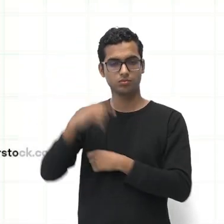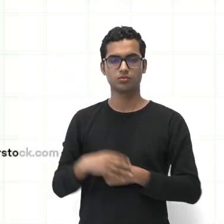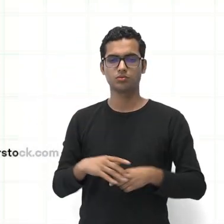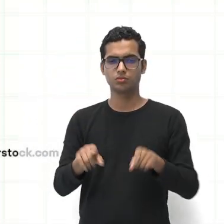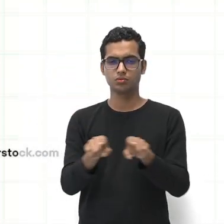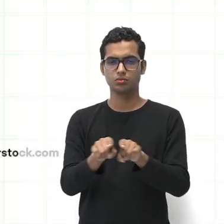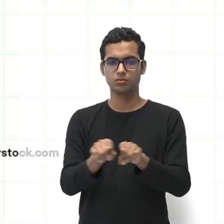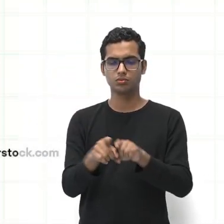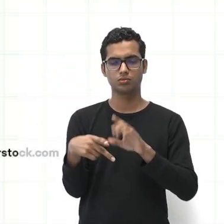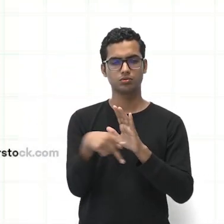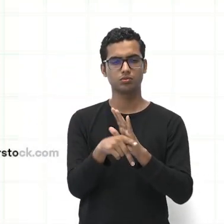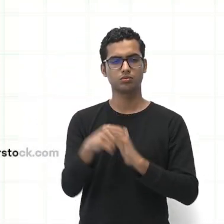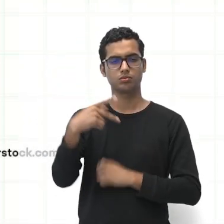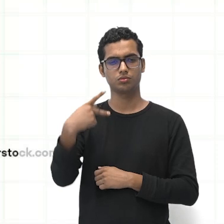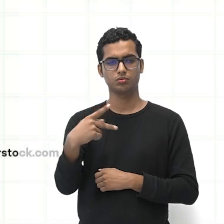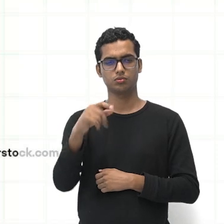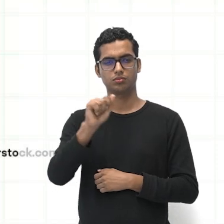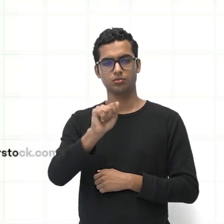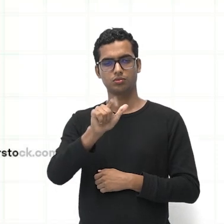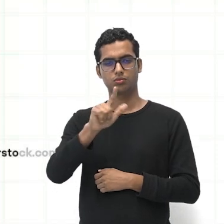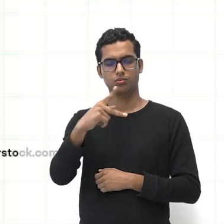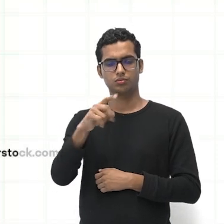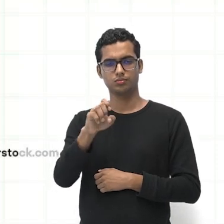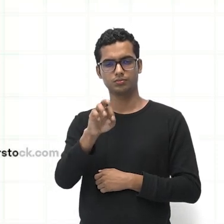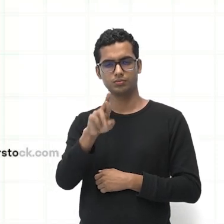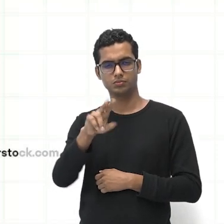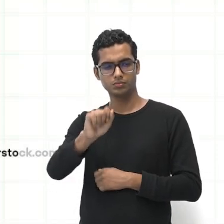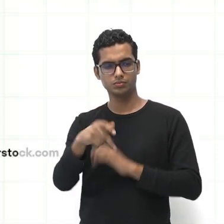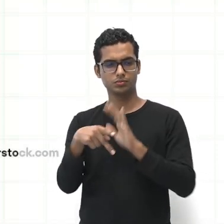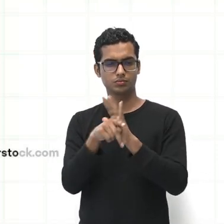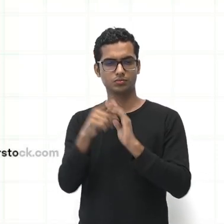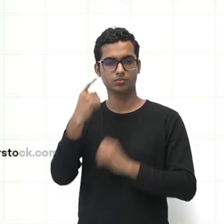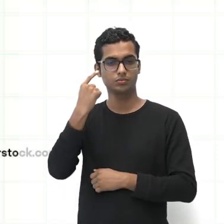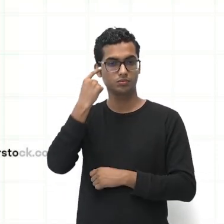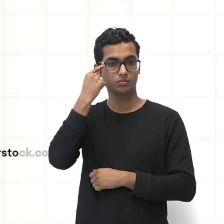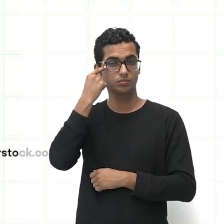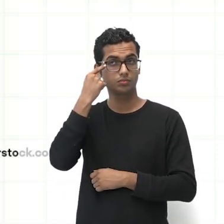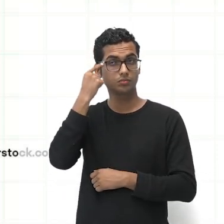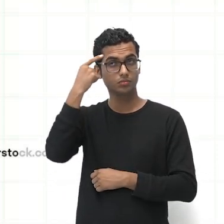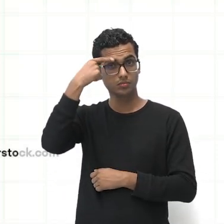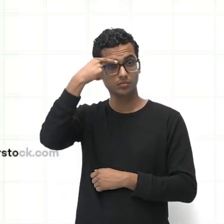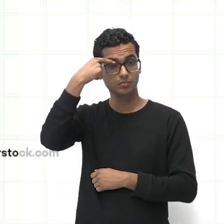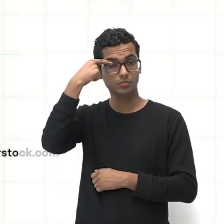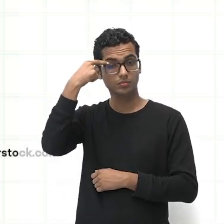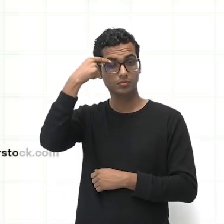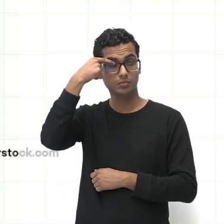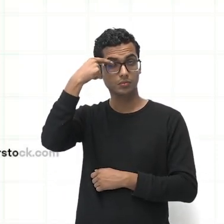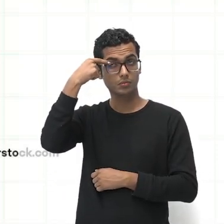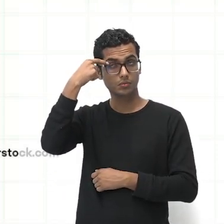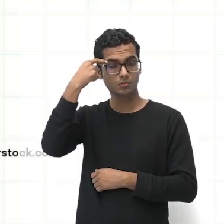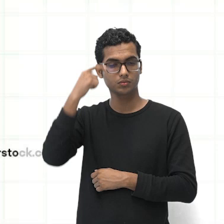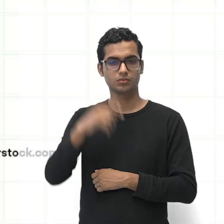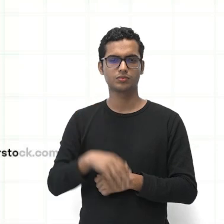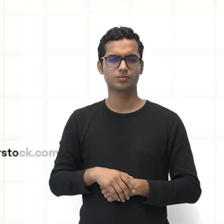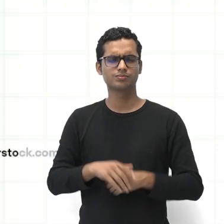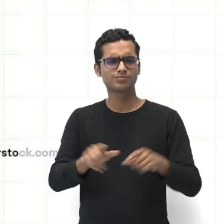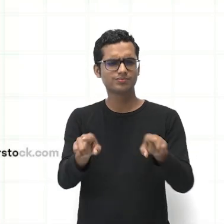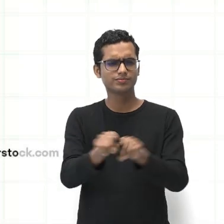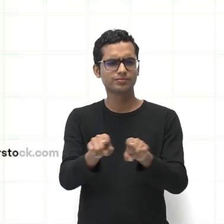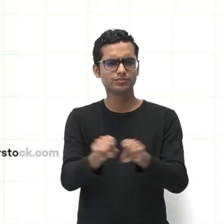pálpebra, certo? Aqui a pupila. Pupila,